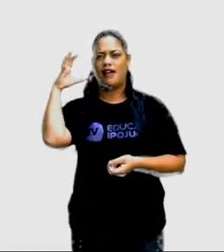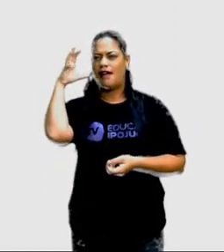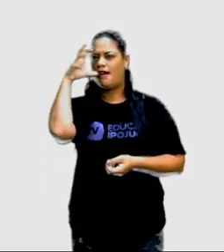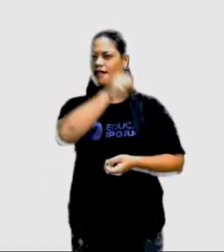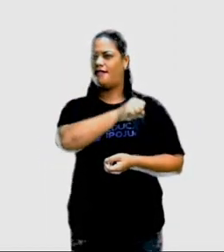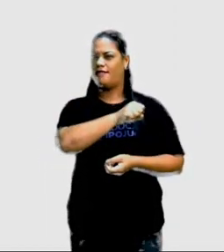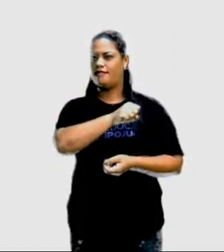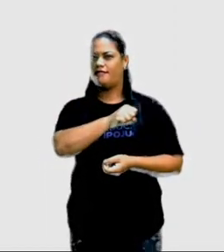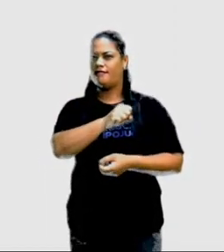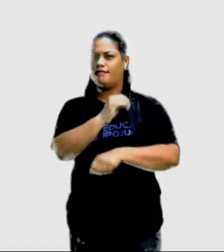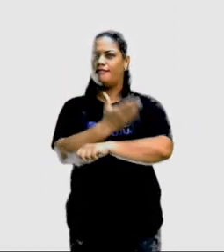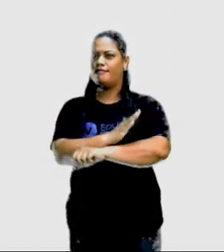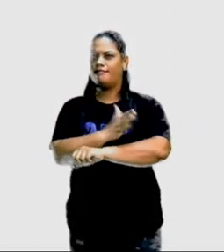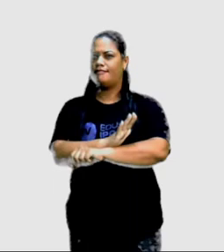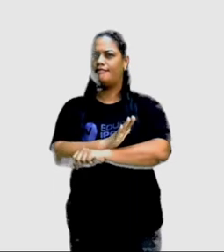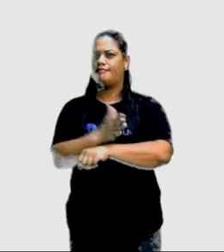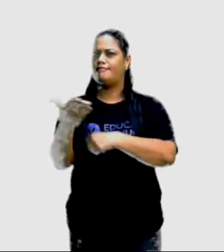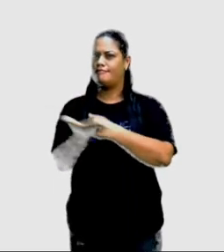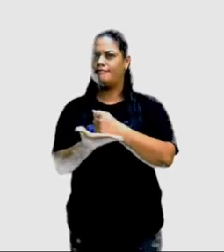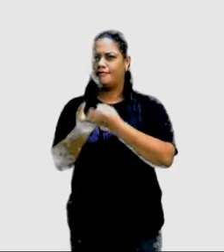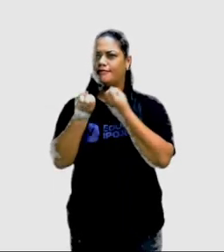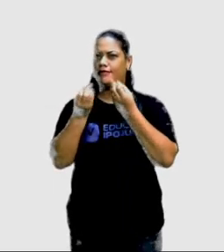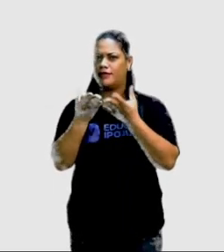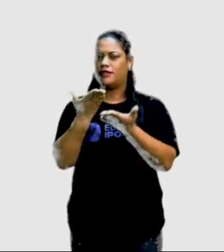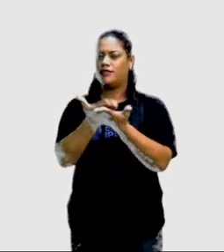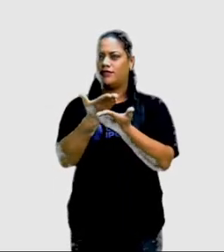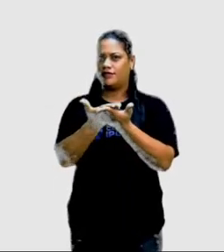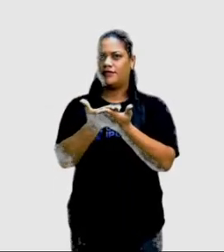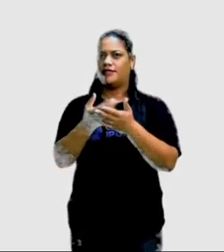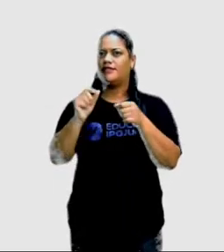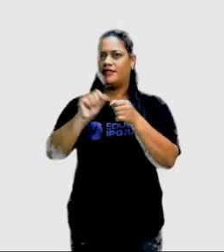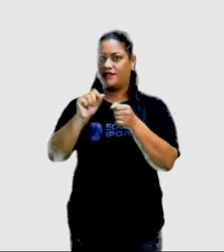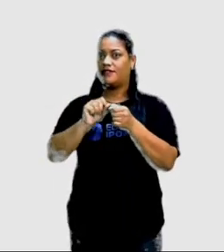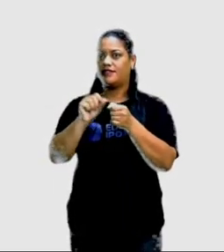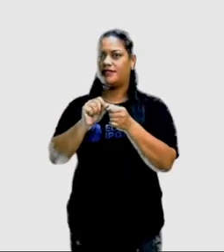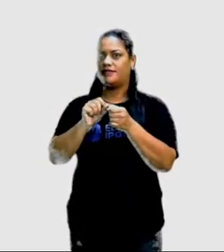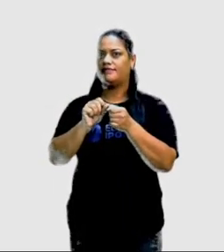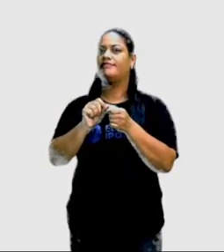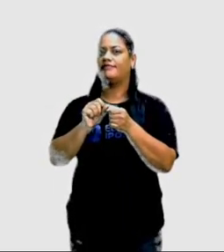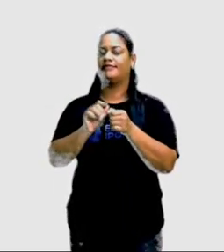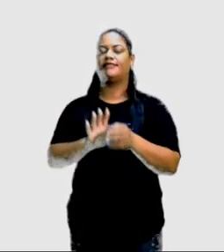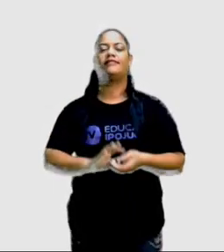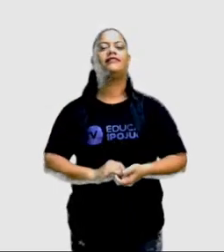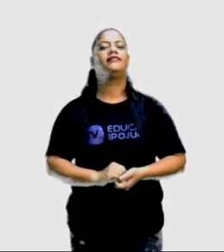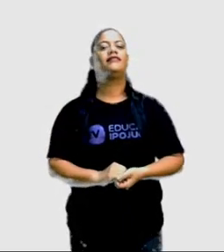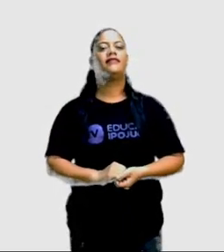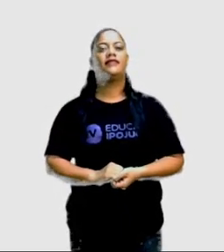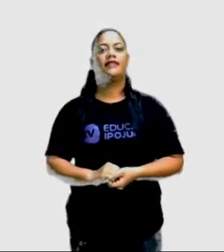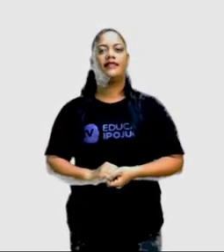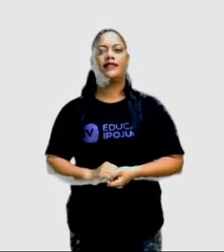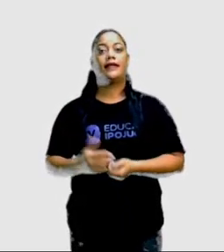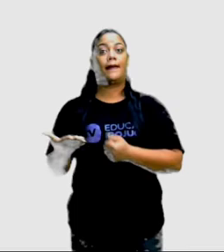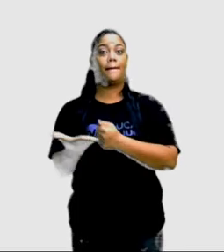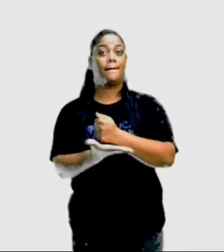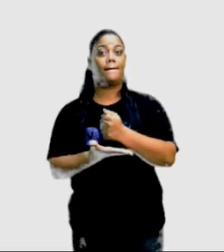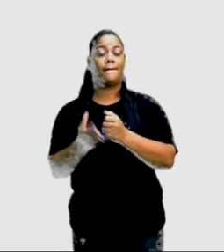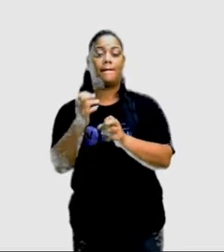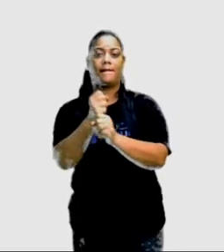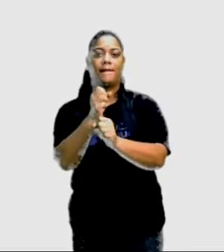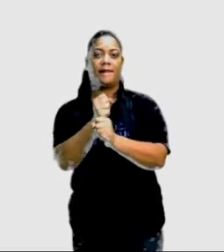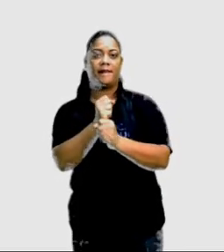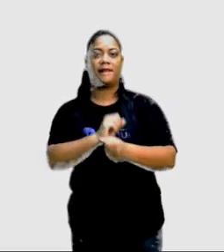rápido, prático, em cima daquilo que a gente precisa calcular. Portanto, fatos básicos da